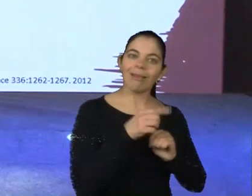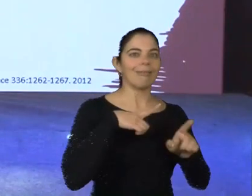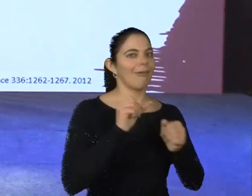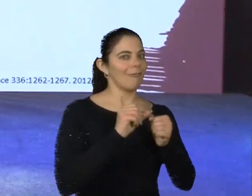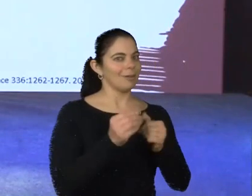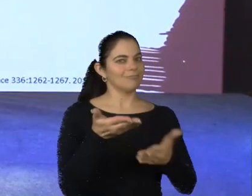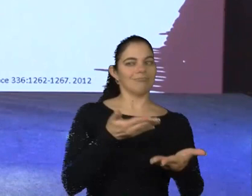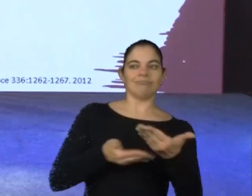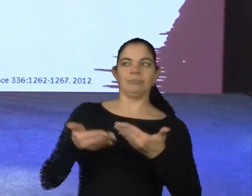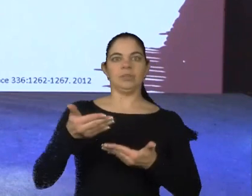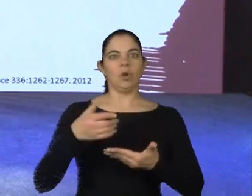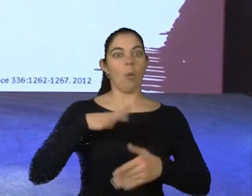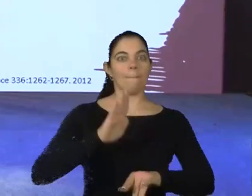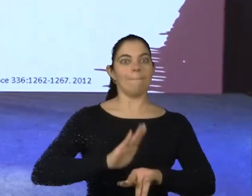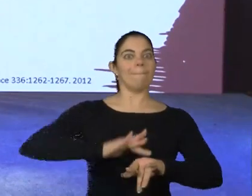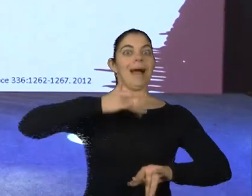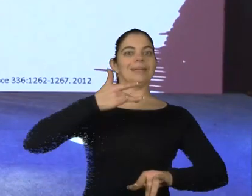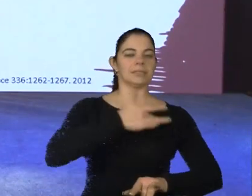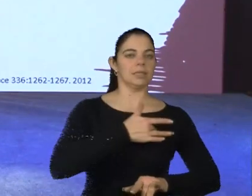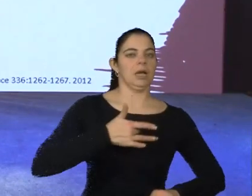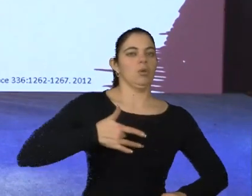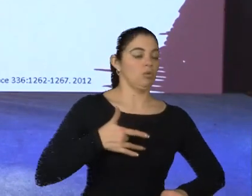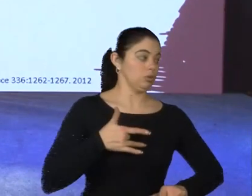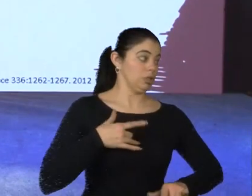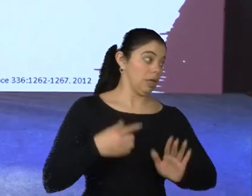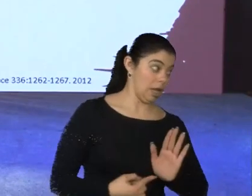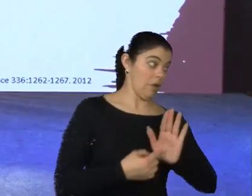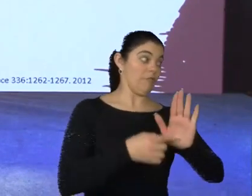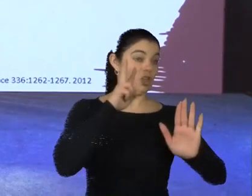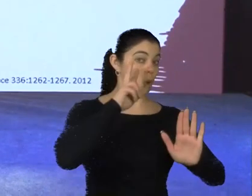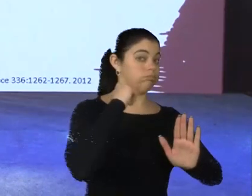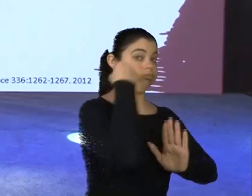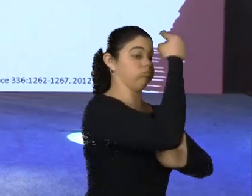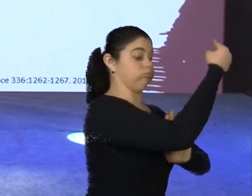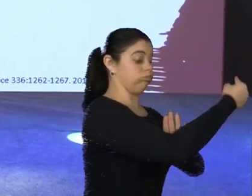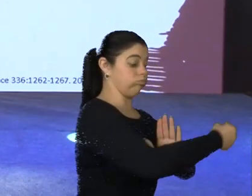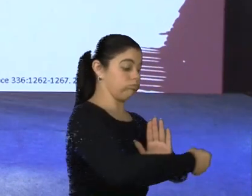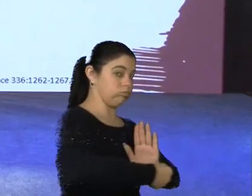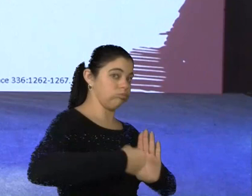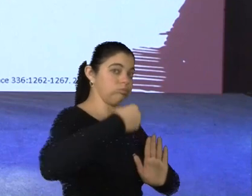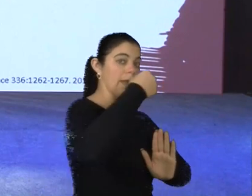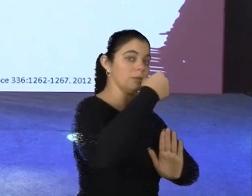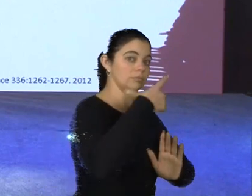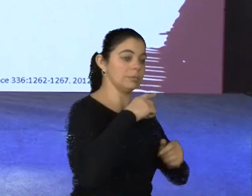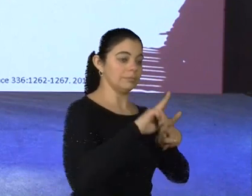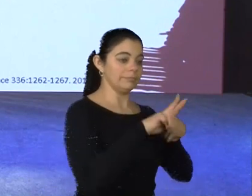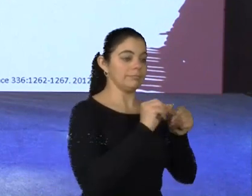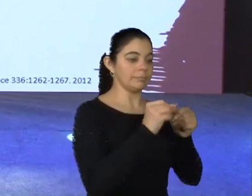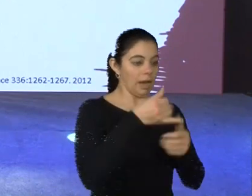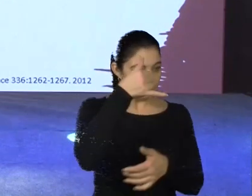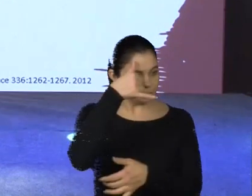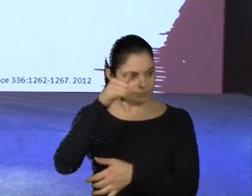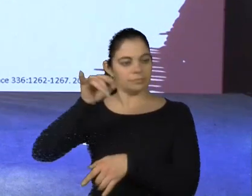aqui com mais saúde, minha vida inteira. Então, eu previno também o aparecimento de doenças e algo que é